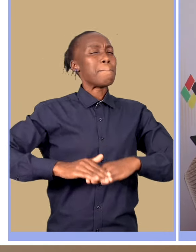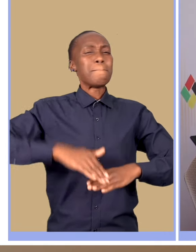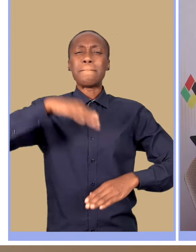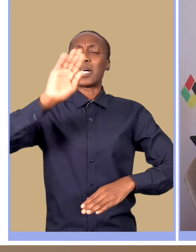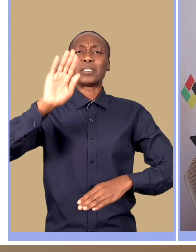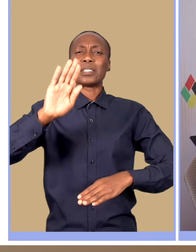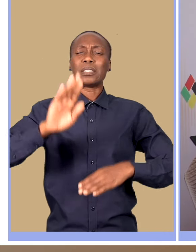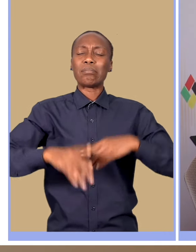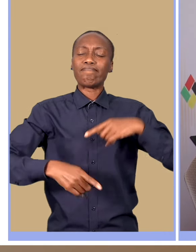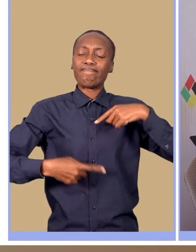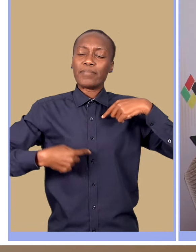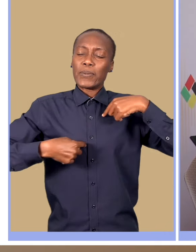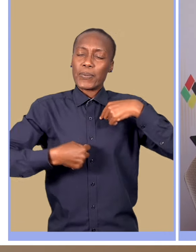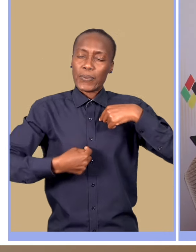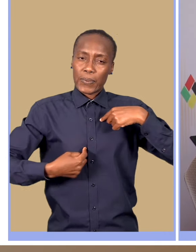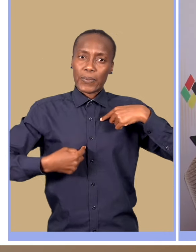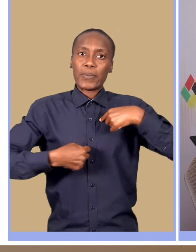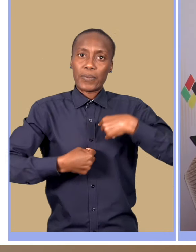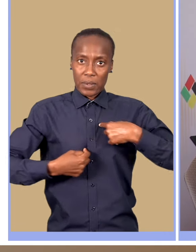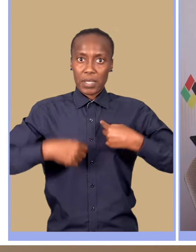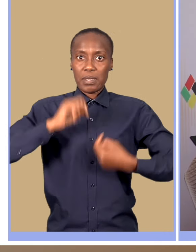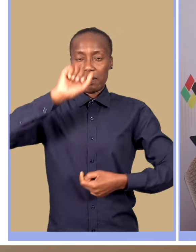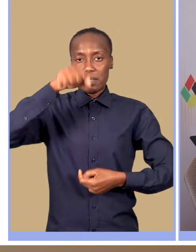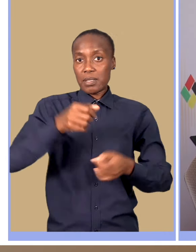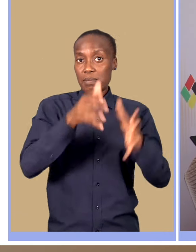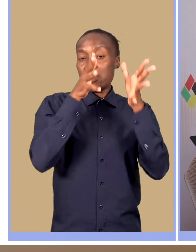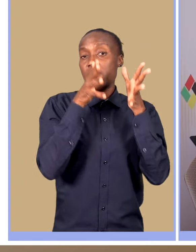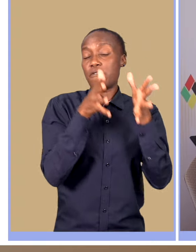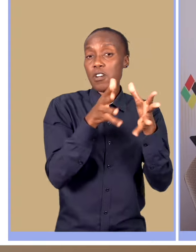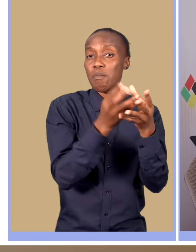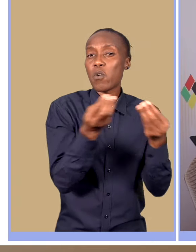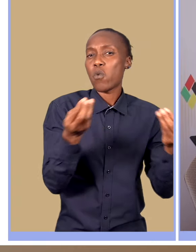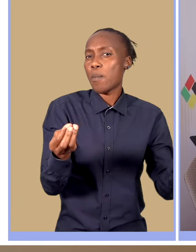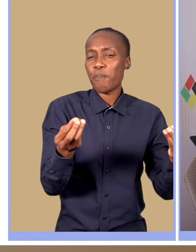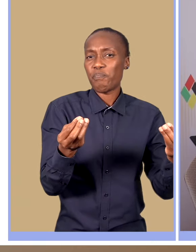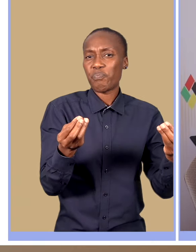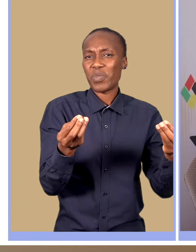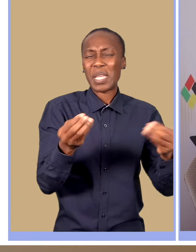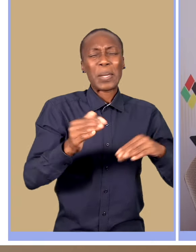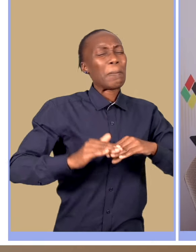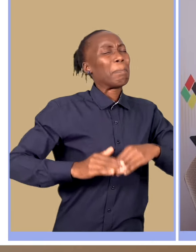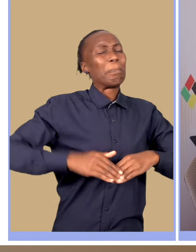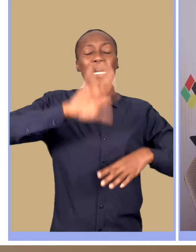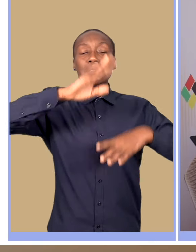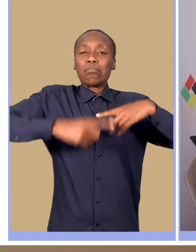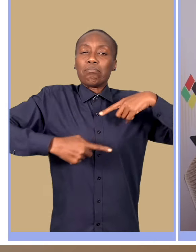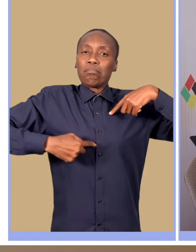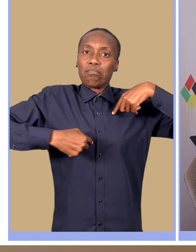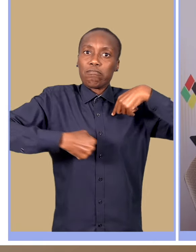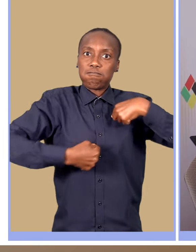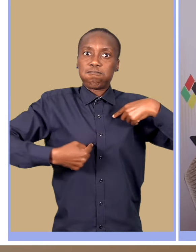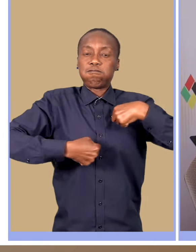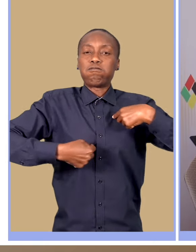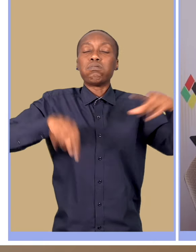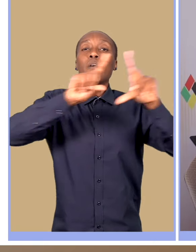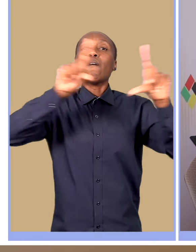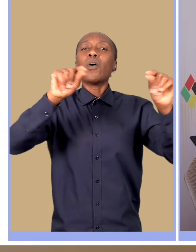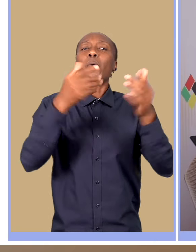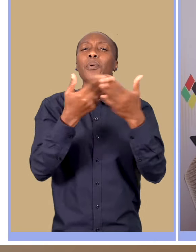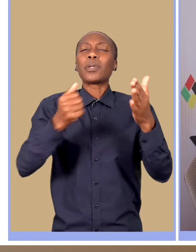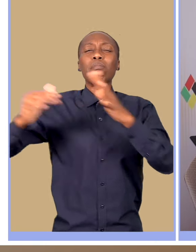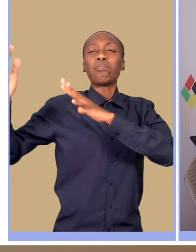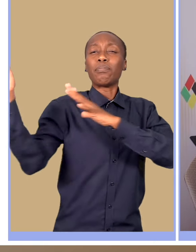afetadas de um modo particular. Exato. Não é? Quer dizer, são os mais afetados quando